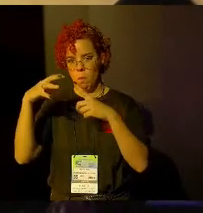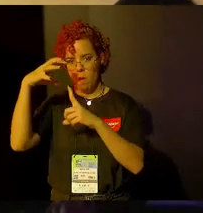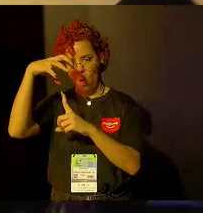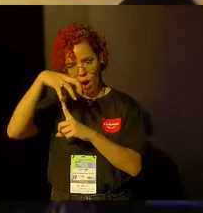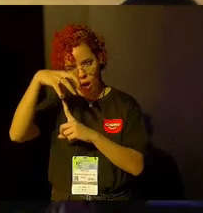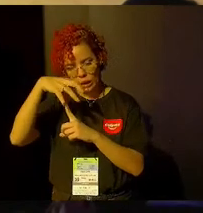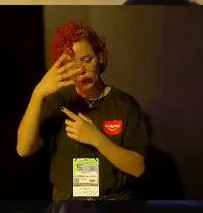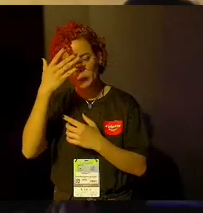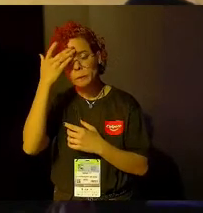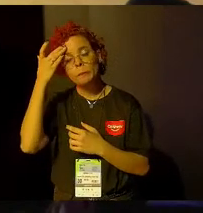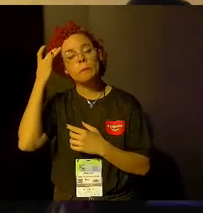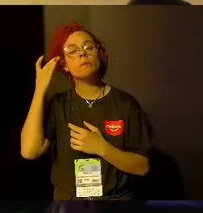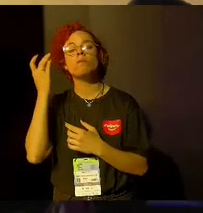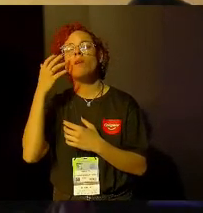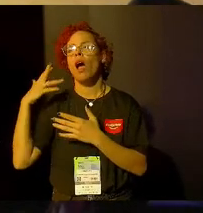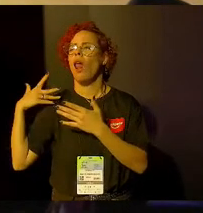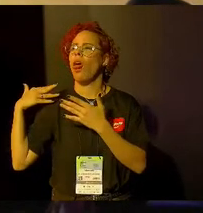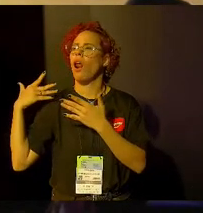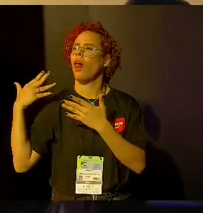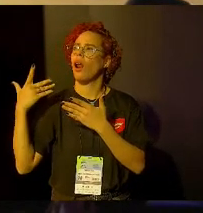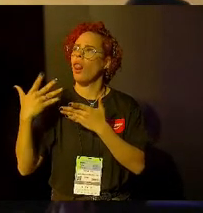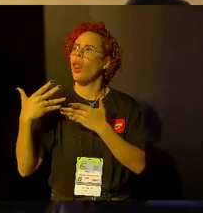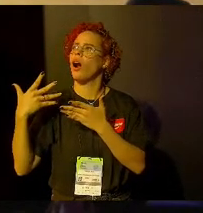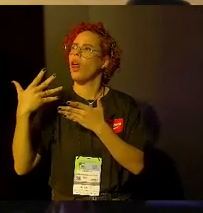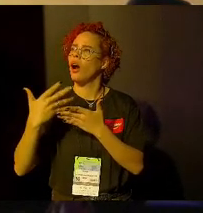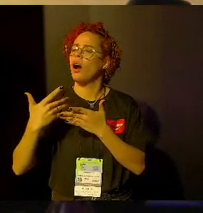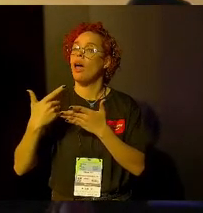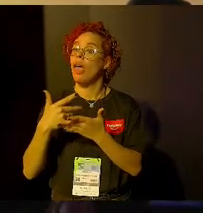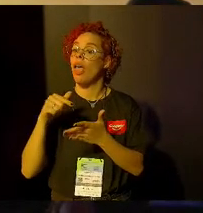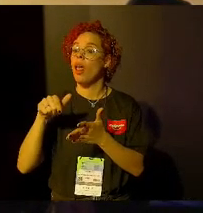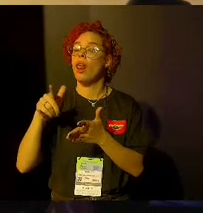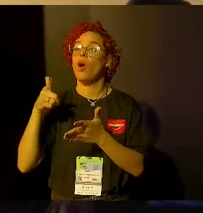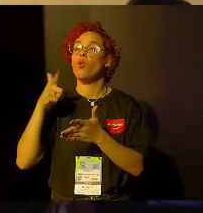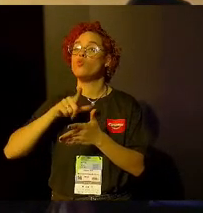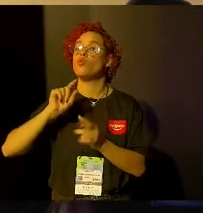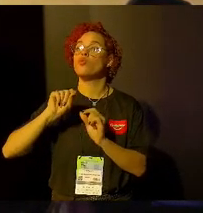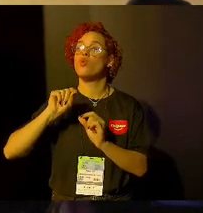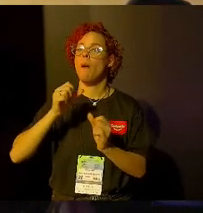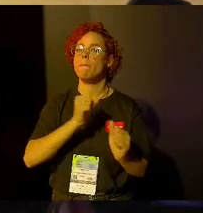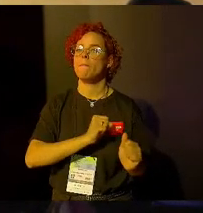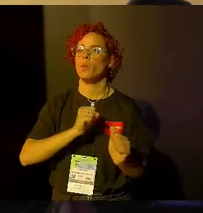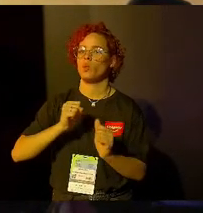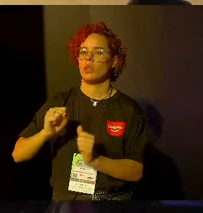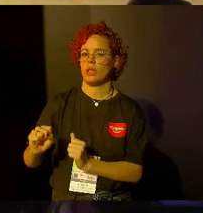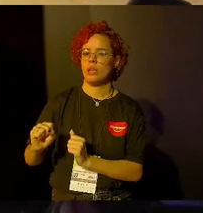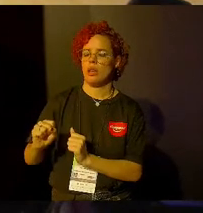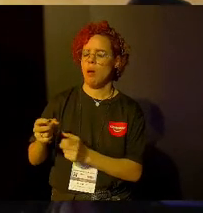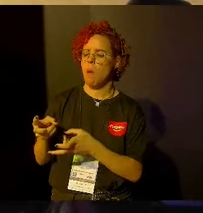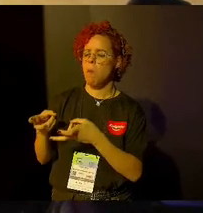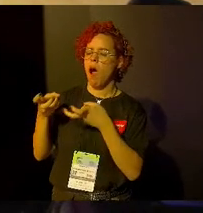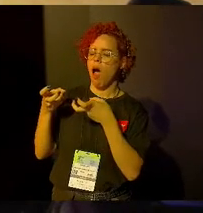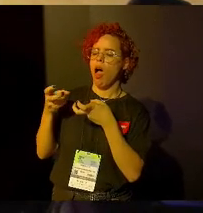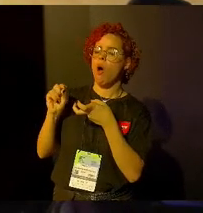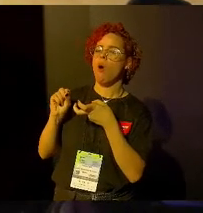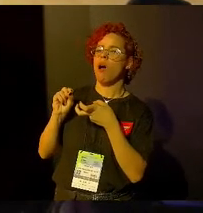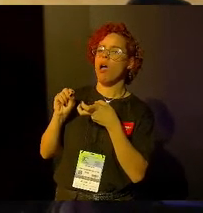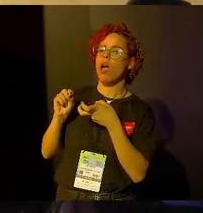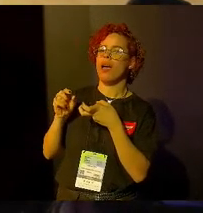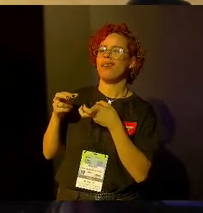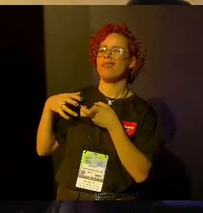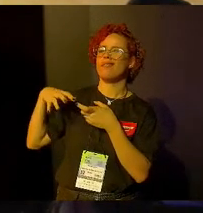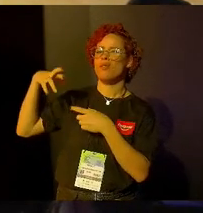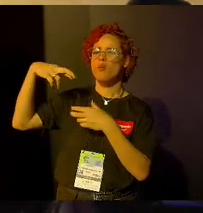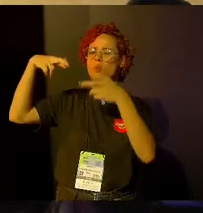confiança a ele ao longo dos anos ele vai ganhando poder e ele percebe que o rei já não consegue mais acompanhar ele